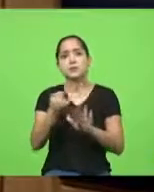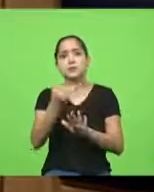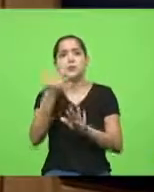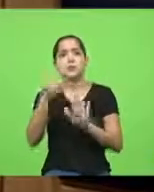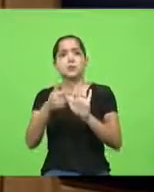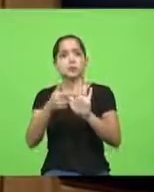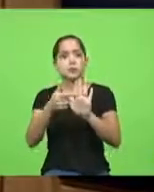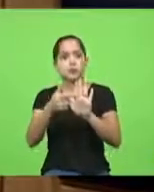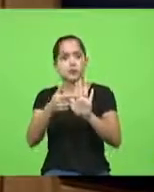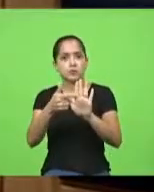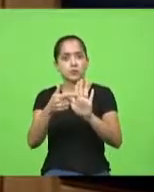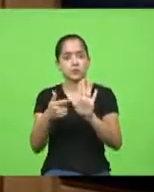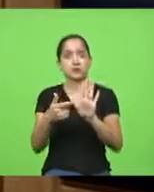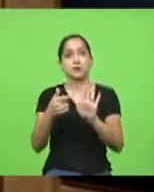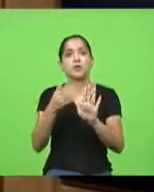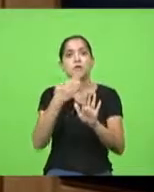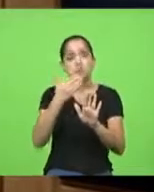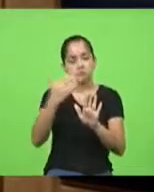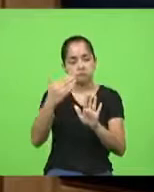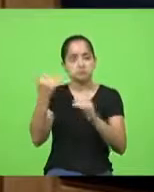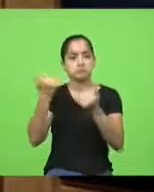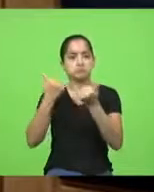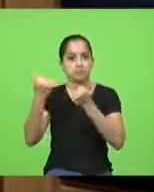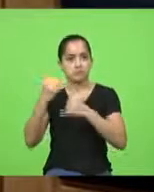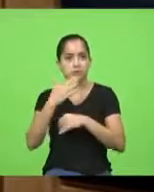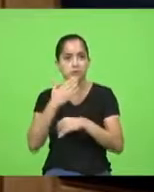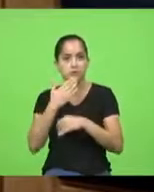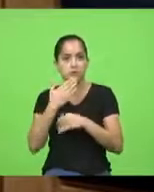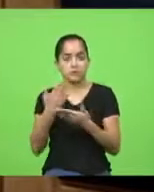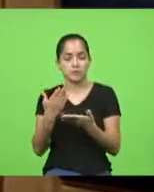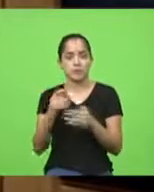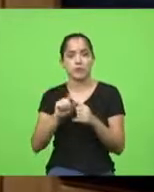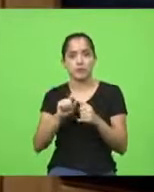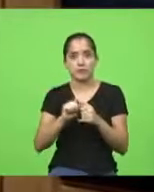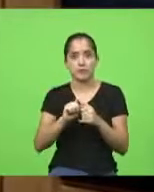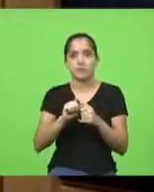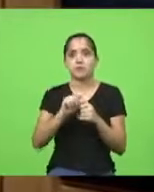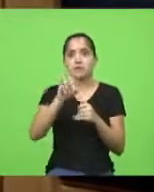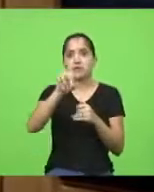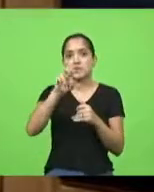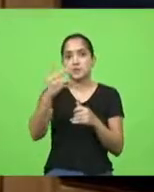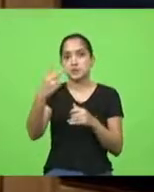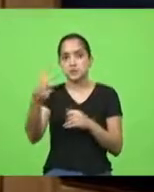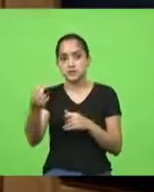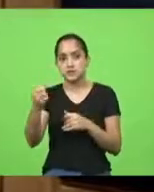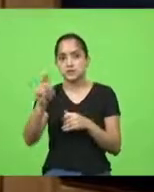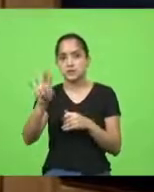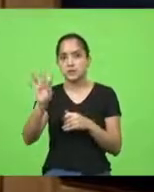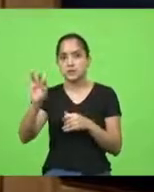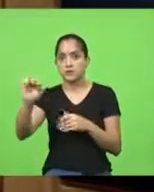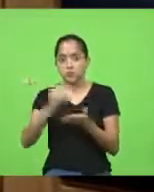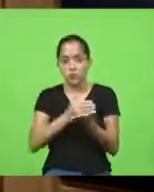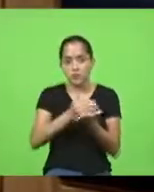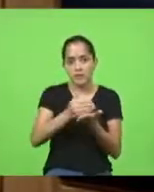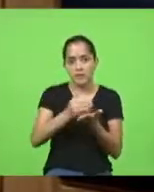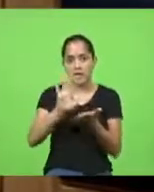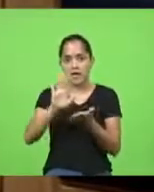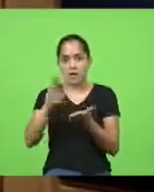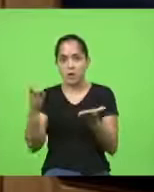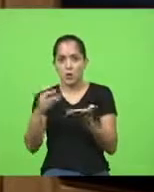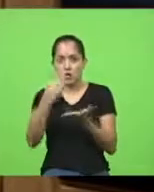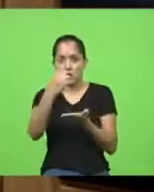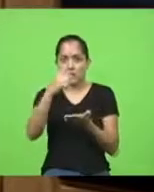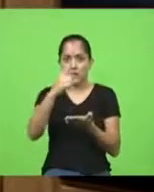obviamente, eu fiz pedido de informação, se apresentou o número de 526 UTIs no início e agora